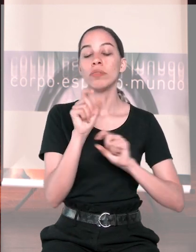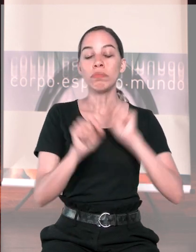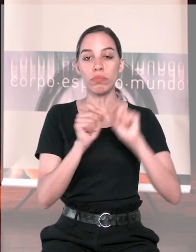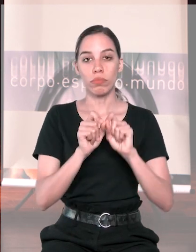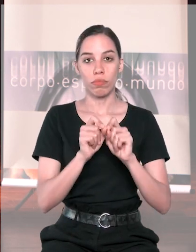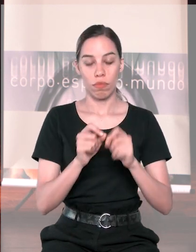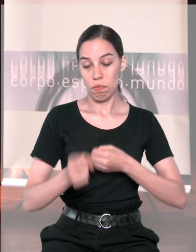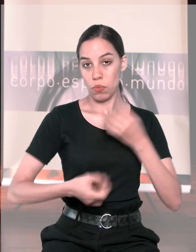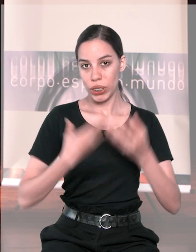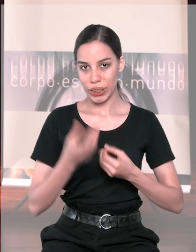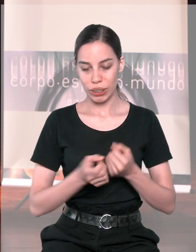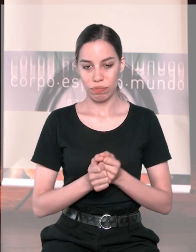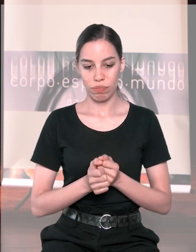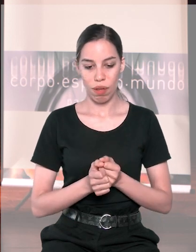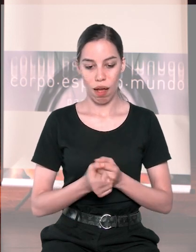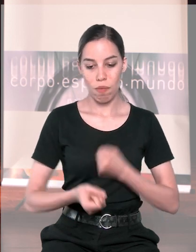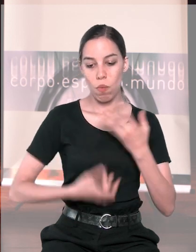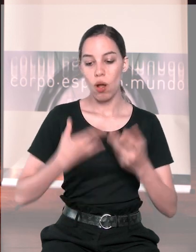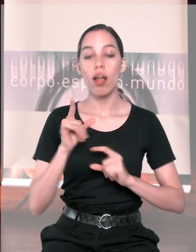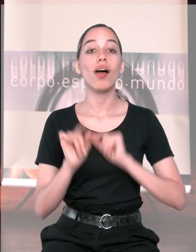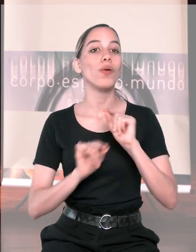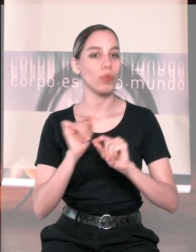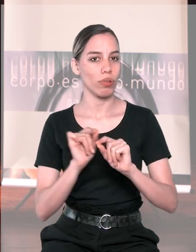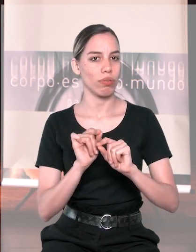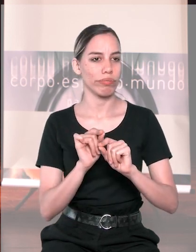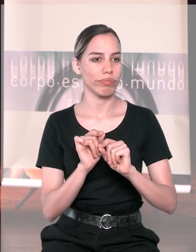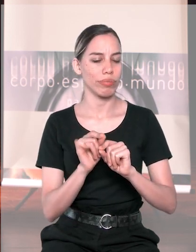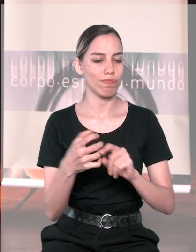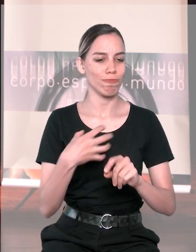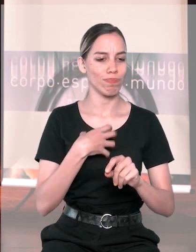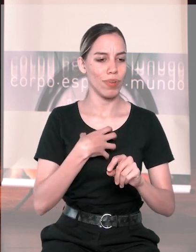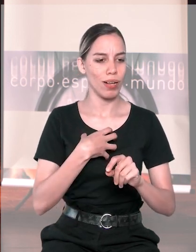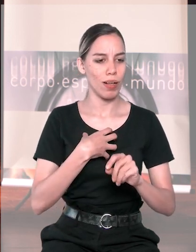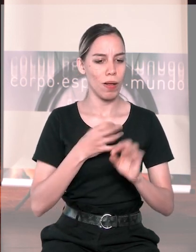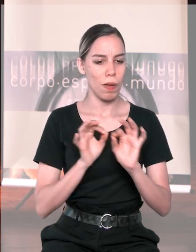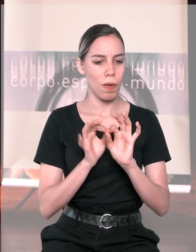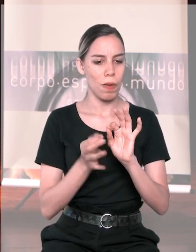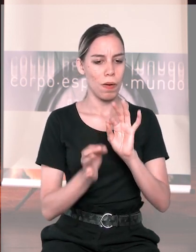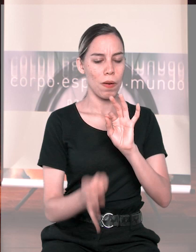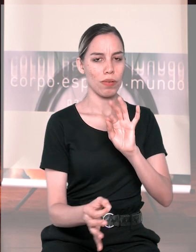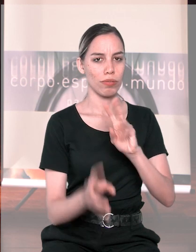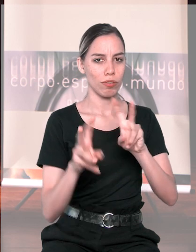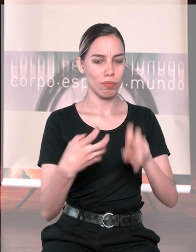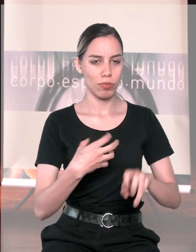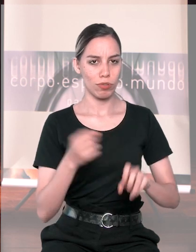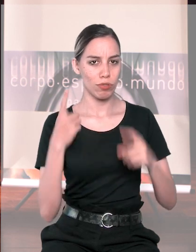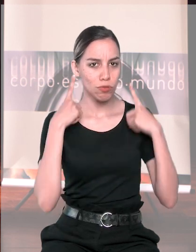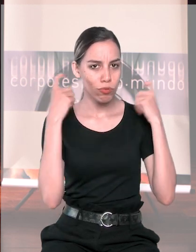poesia, em que ele vai dizer que a poesia é a hesitação prolongada entre o som e o